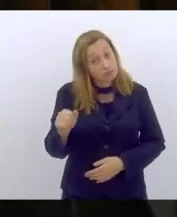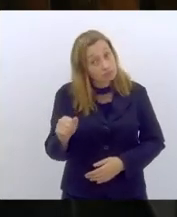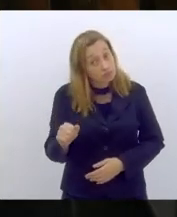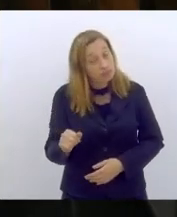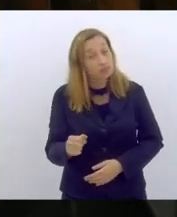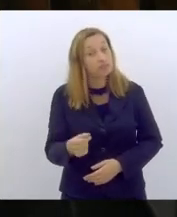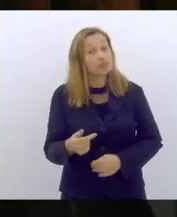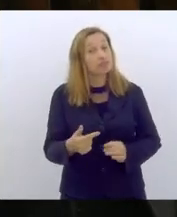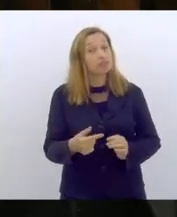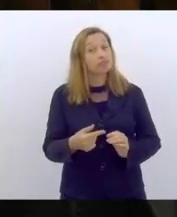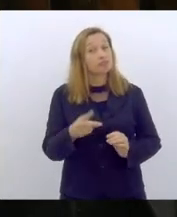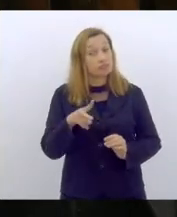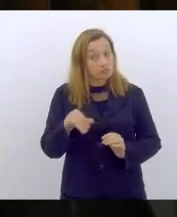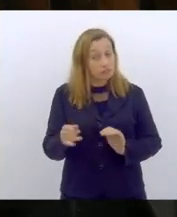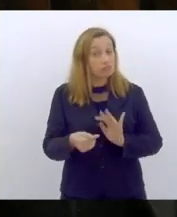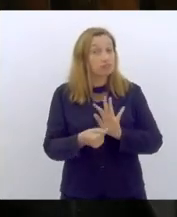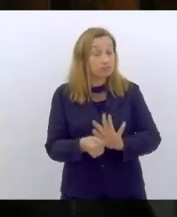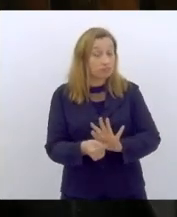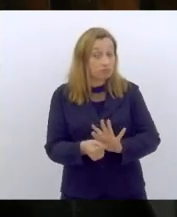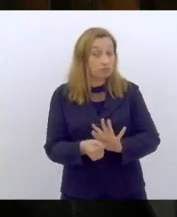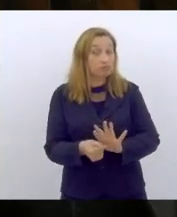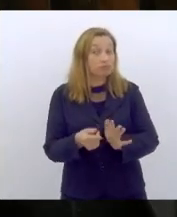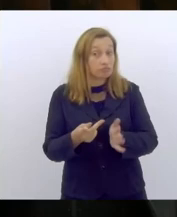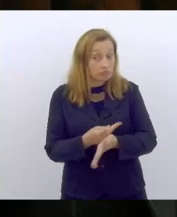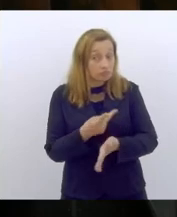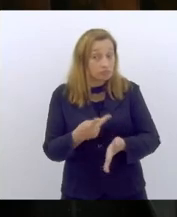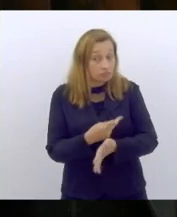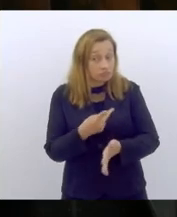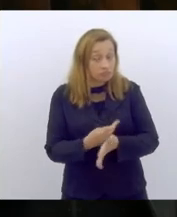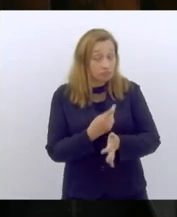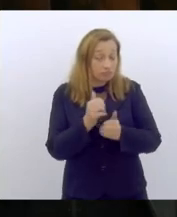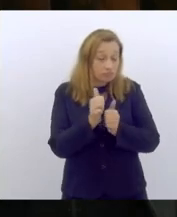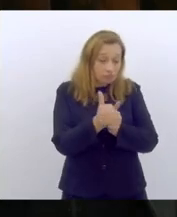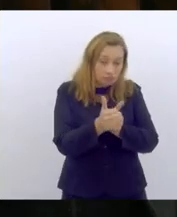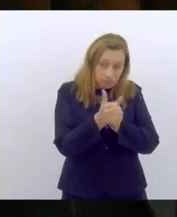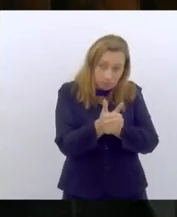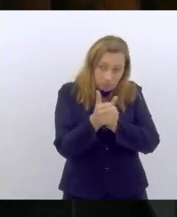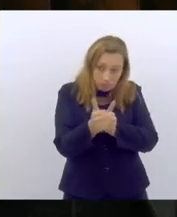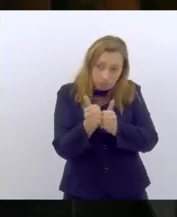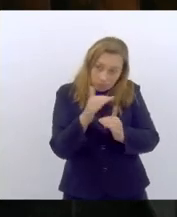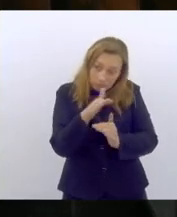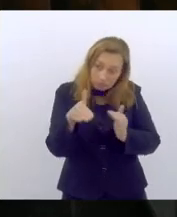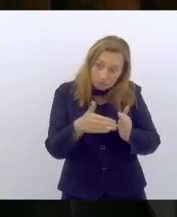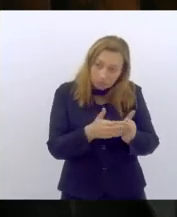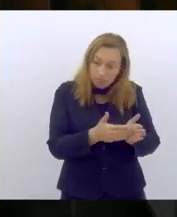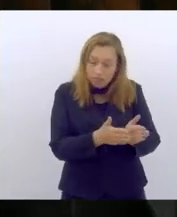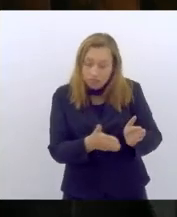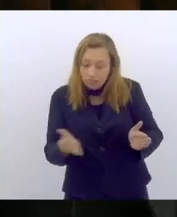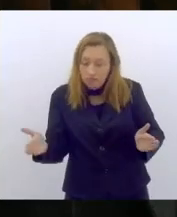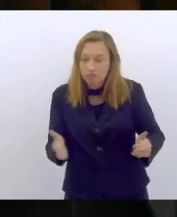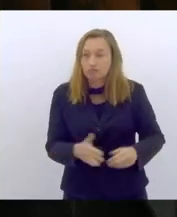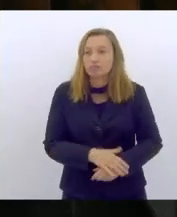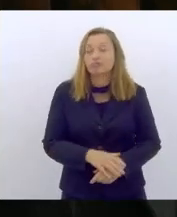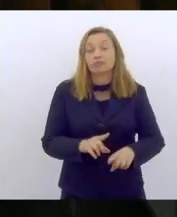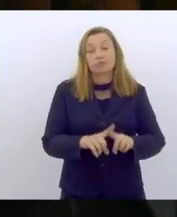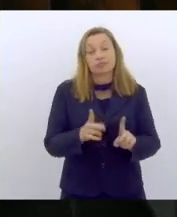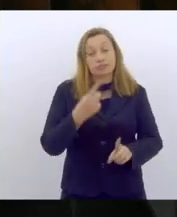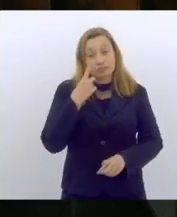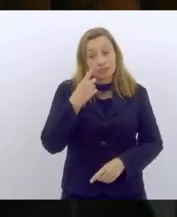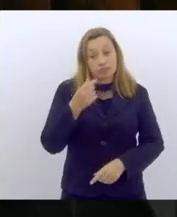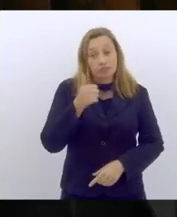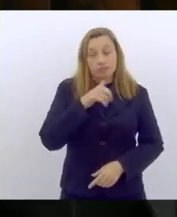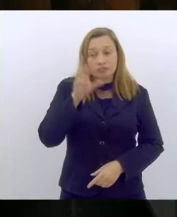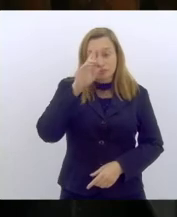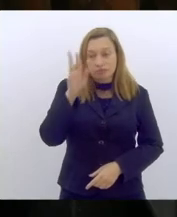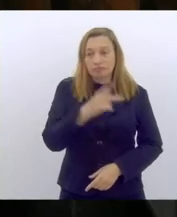vai aparecer na medida que a gente acompanha todos esses procedimentos mas veja a senhora